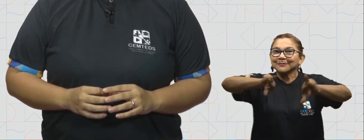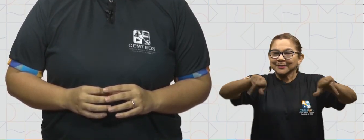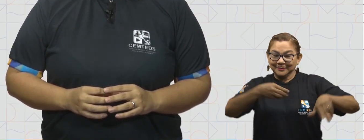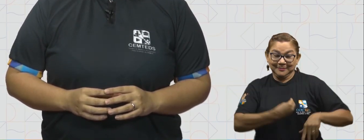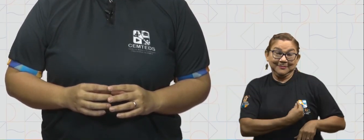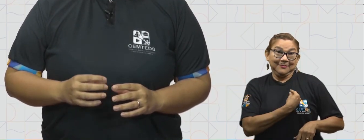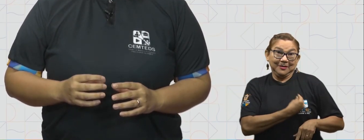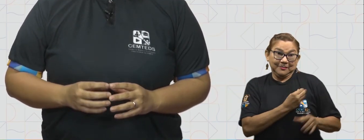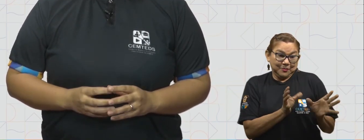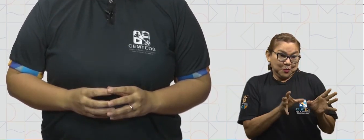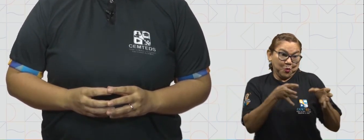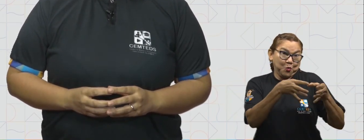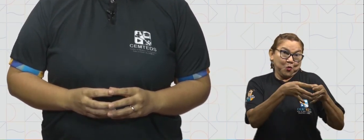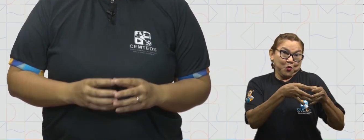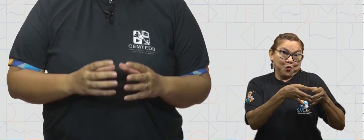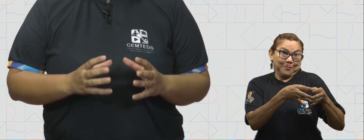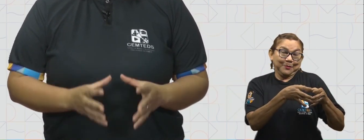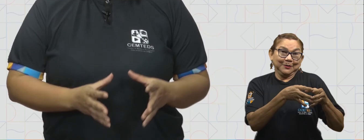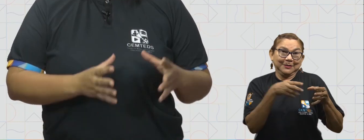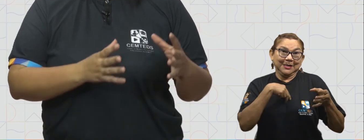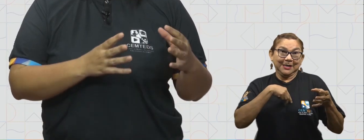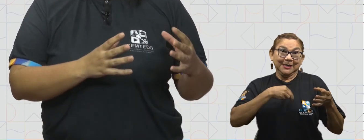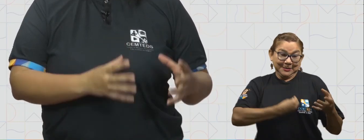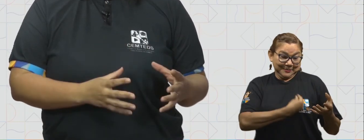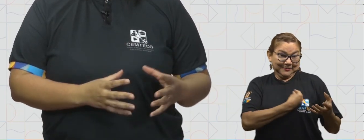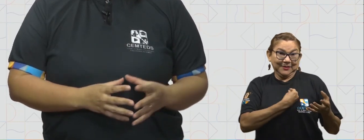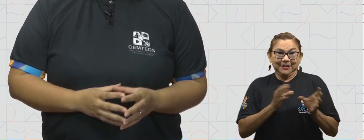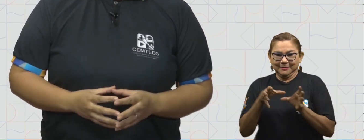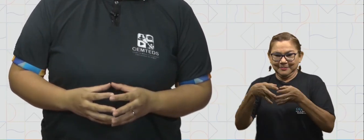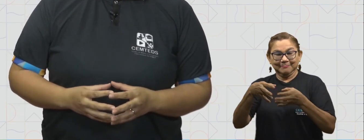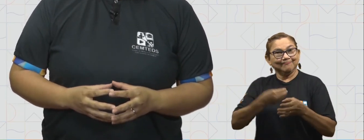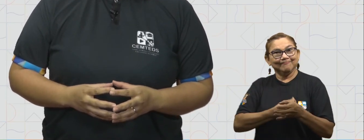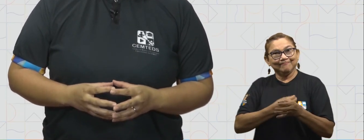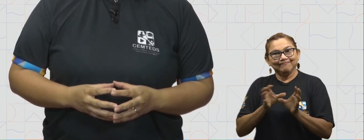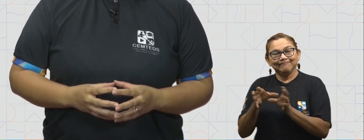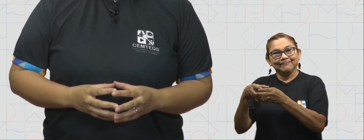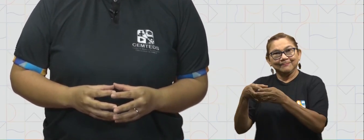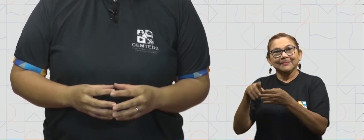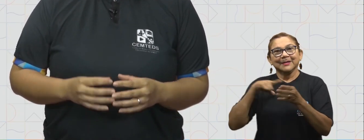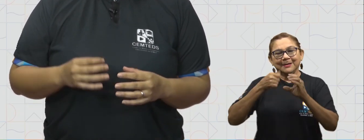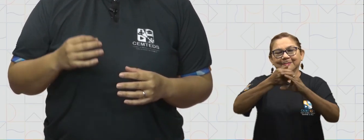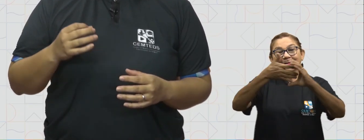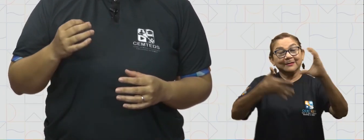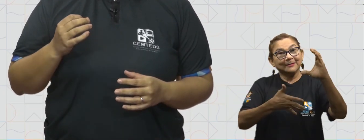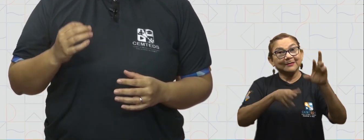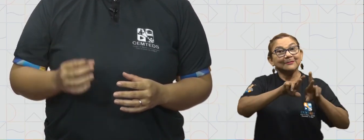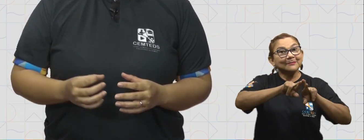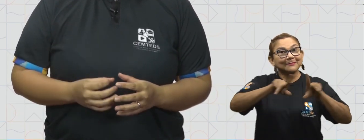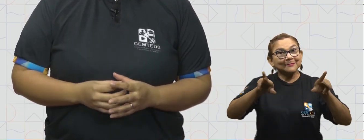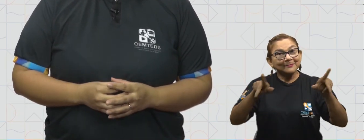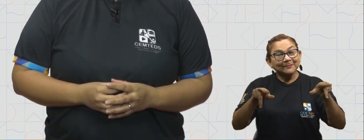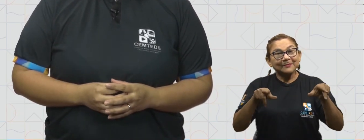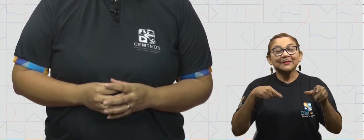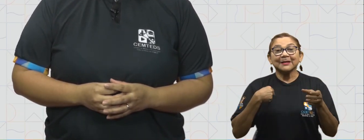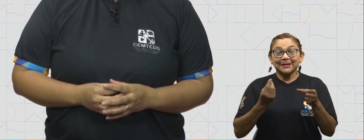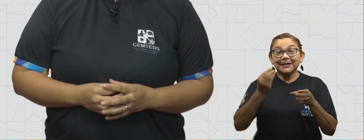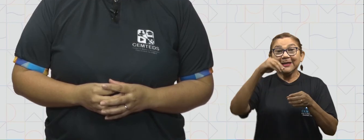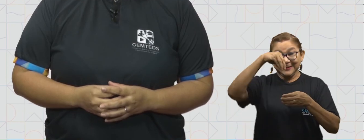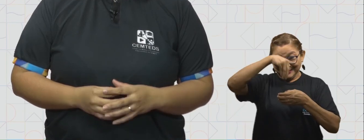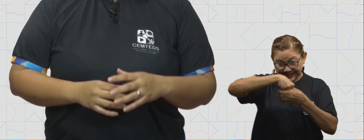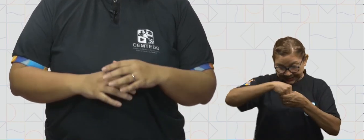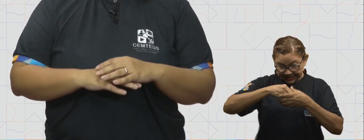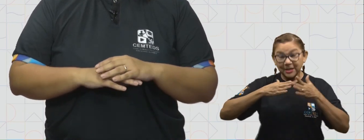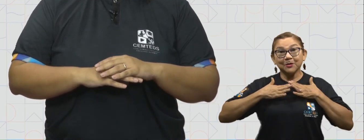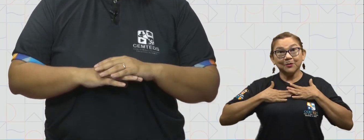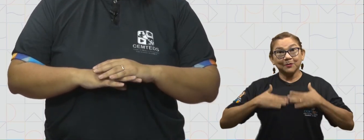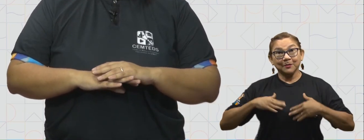de seres vivos, as células possuem características diferentes. Inclusive, vimos que dentro dos seres humanos, por